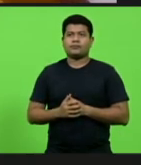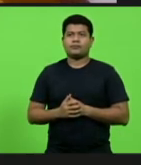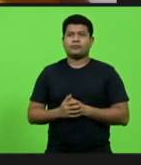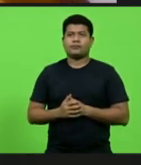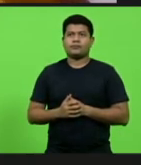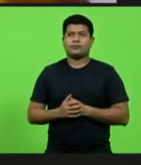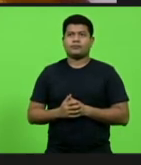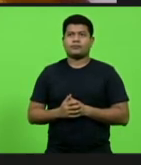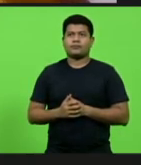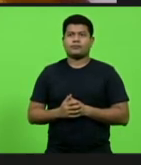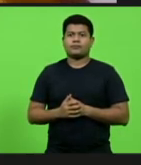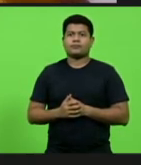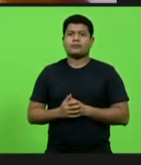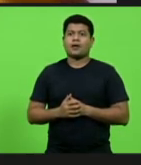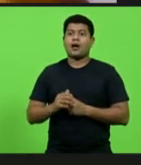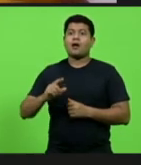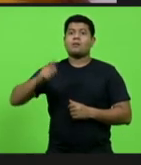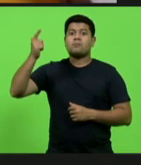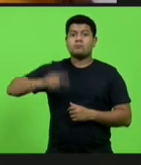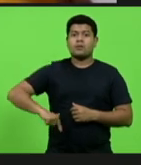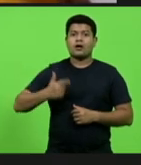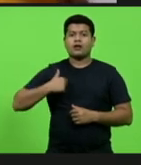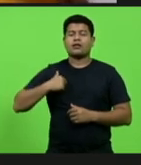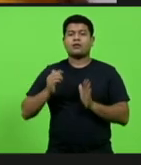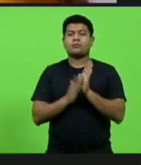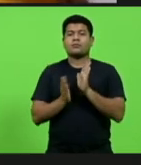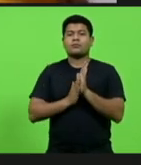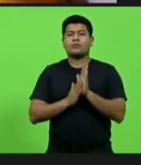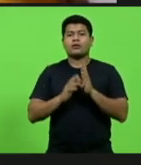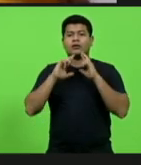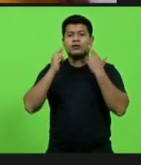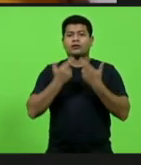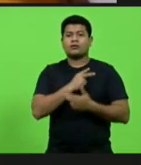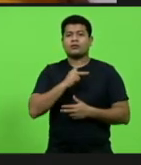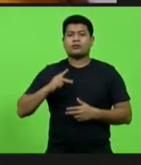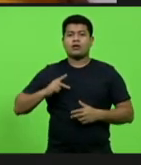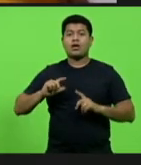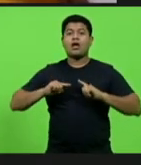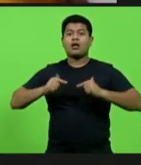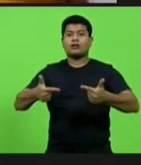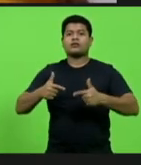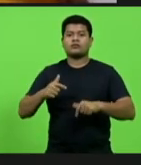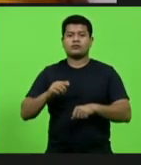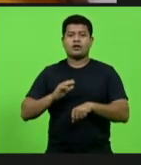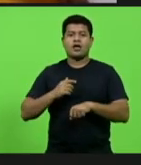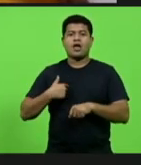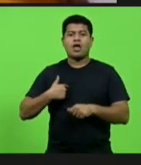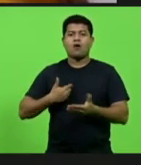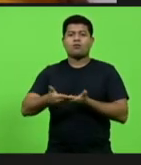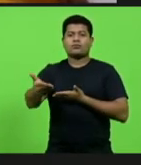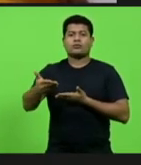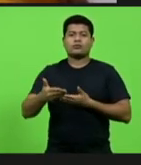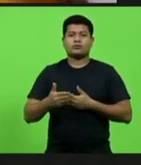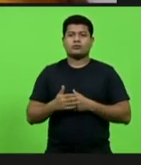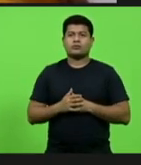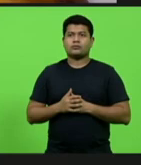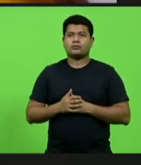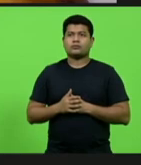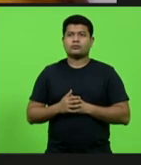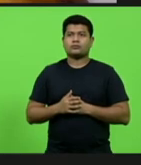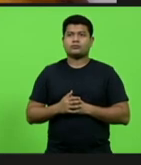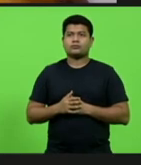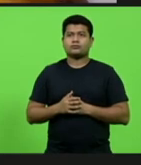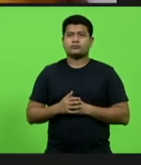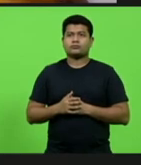Além disso, deputada Ana, eu sou a proponente da audiência. Ninguém teve a iniciativa. Eu tive, de abrir o debate. Então, senhora presidente,